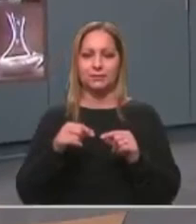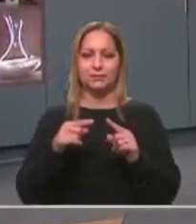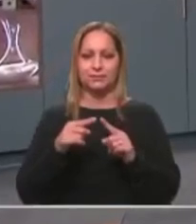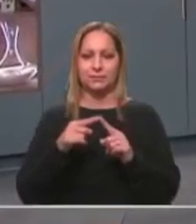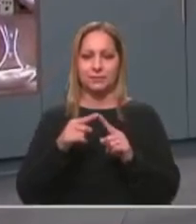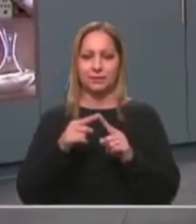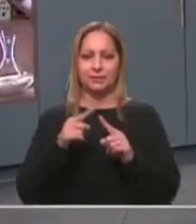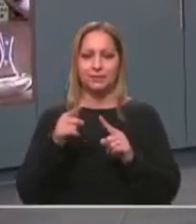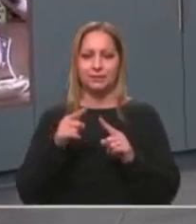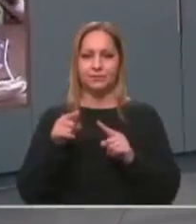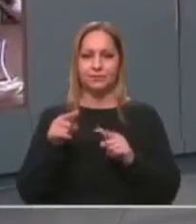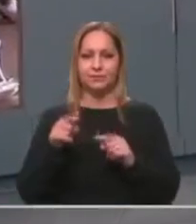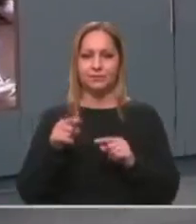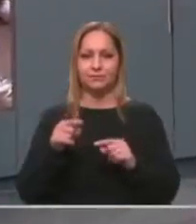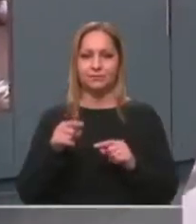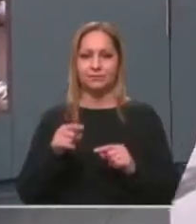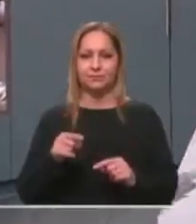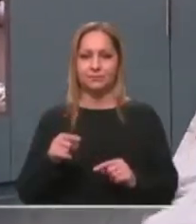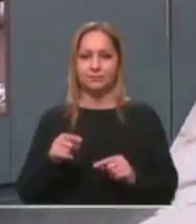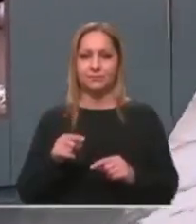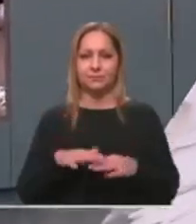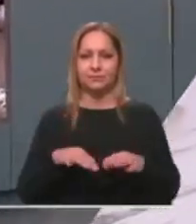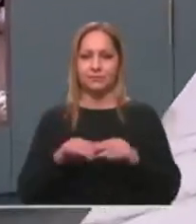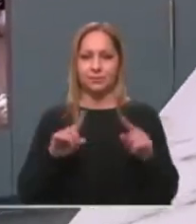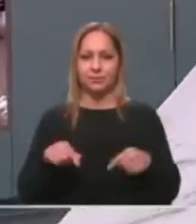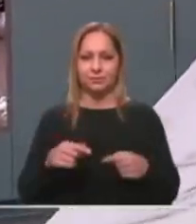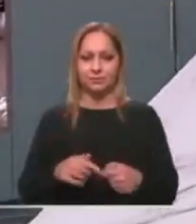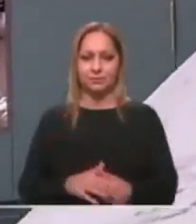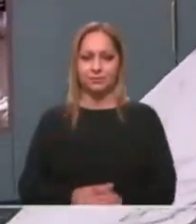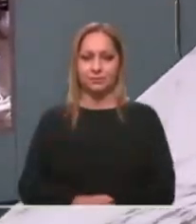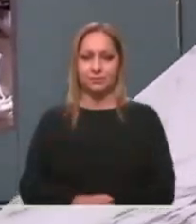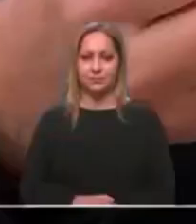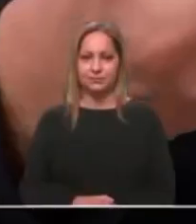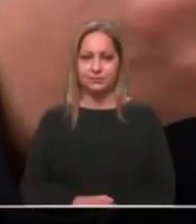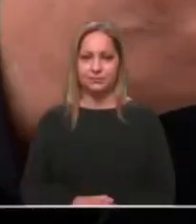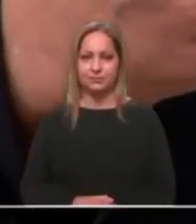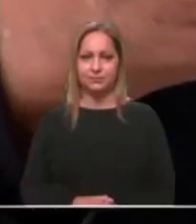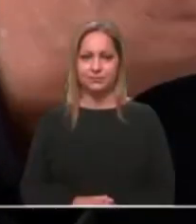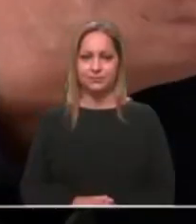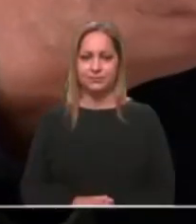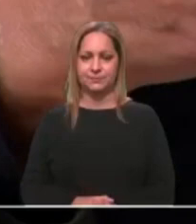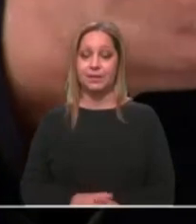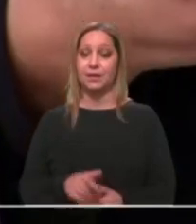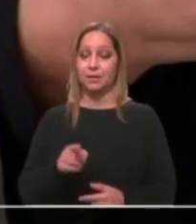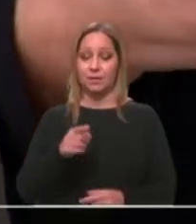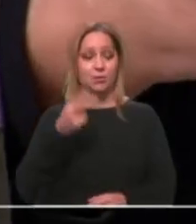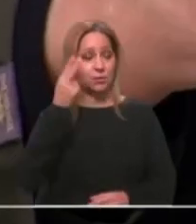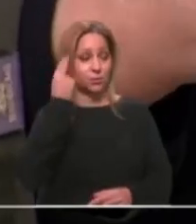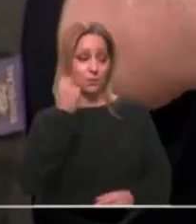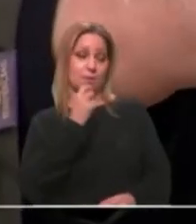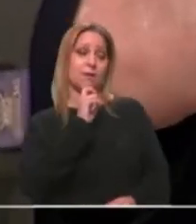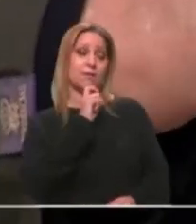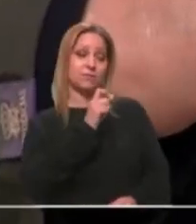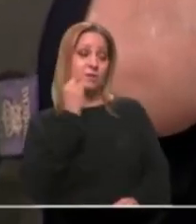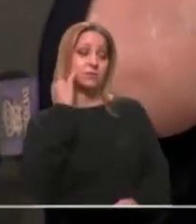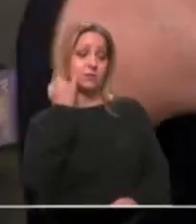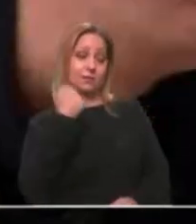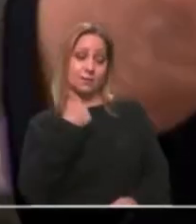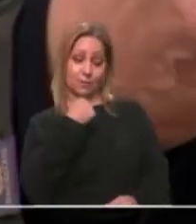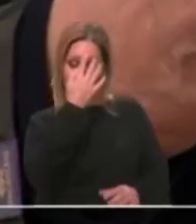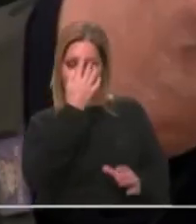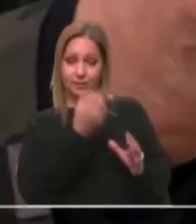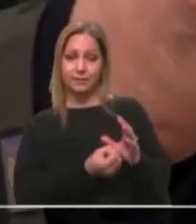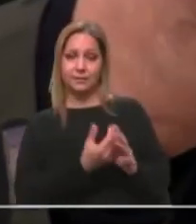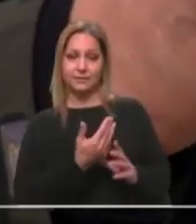vou exemplificar. Por exemplo, eu acho... Diana, prepara-te que eu sou muito criativo. Por exemplo, pois isso aí eu. Exemplo. Vamos, o que é que temos aqui?